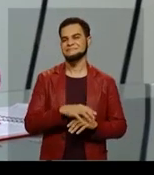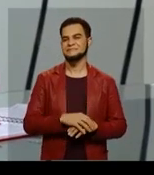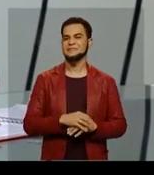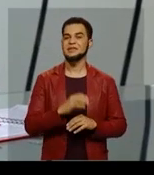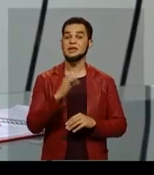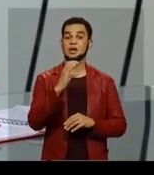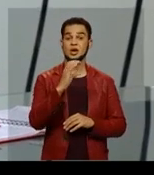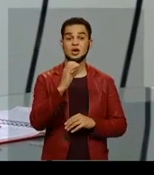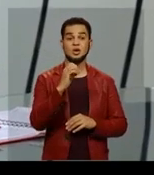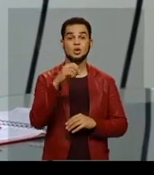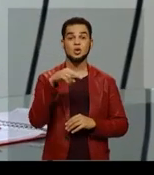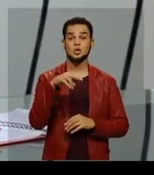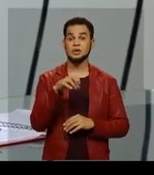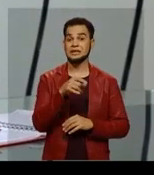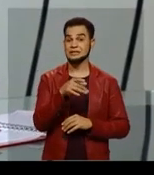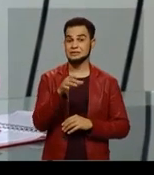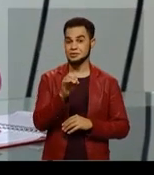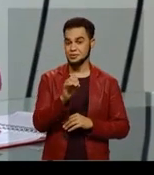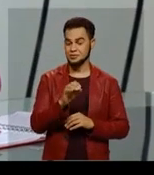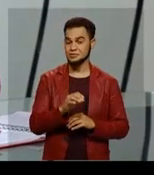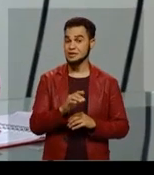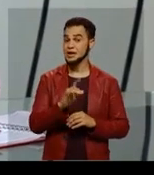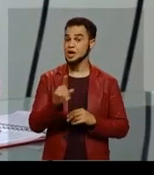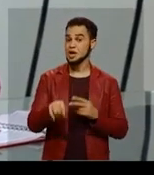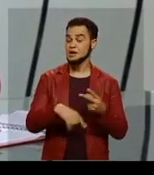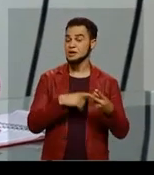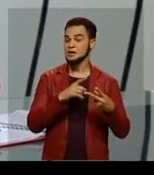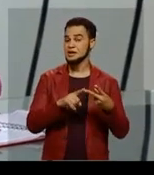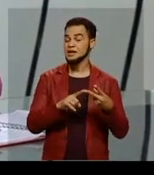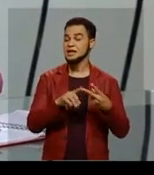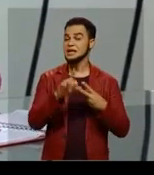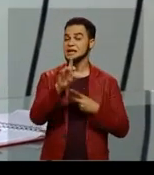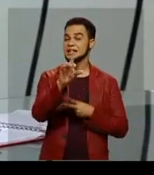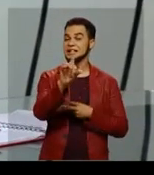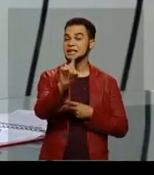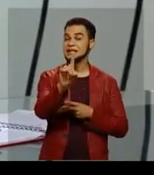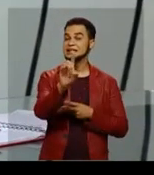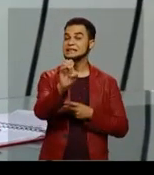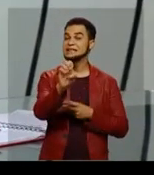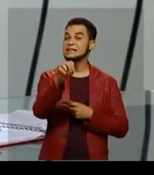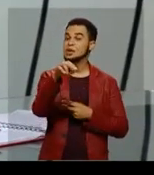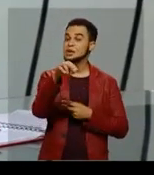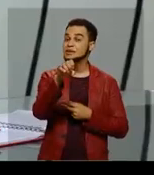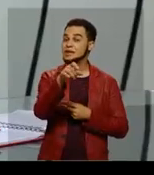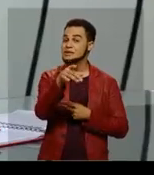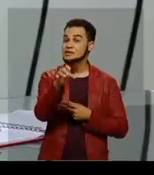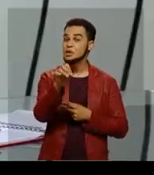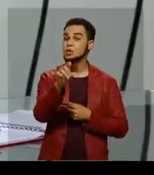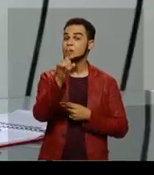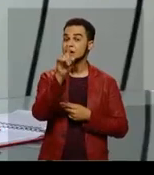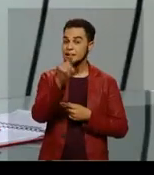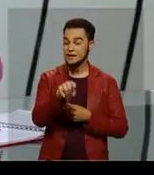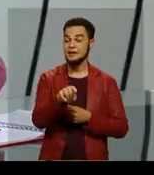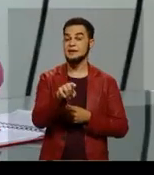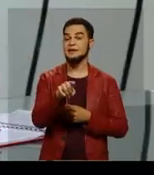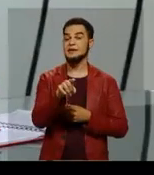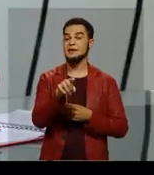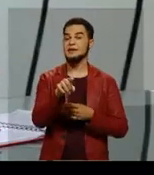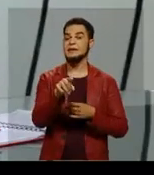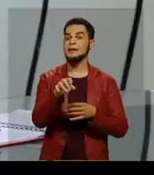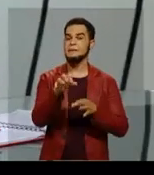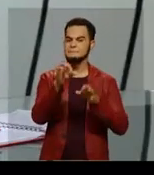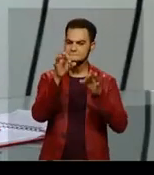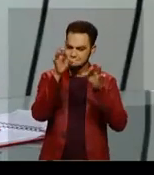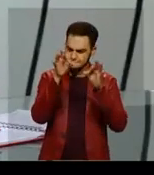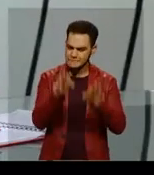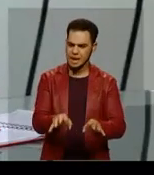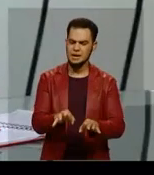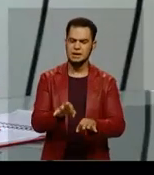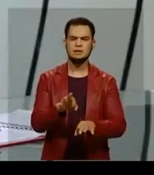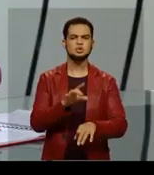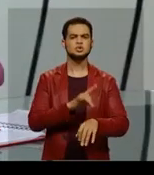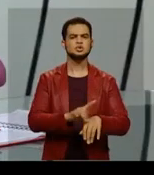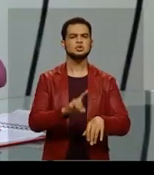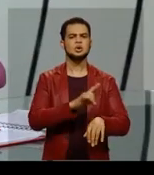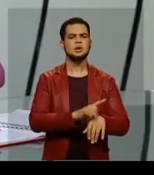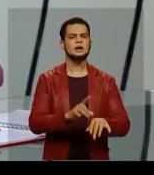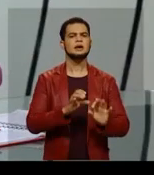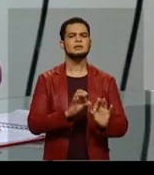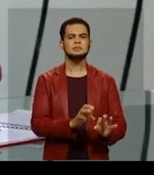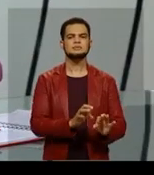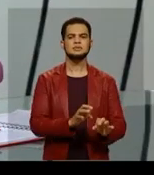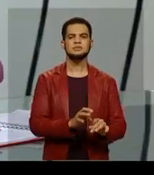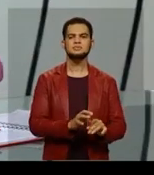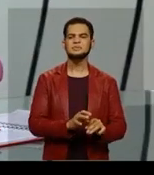no dicionário, literal, é aquele sentido e pronto. Né? Agora, conotação é o que você usa a